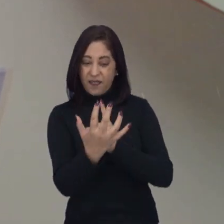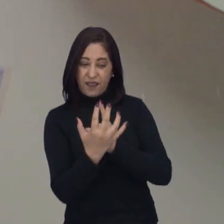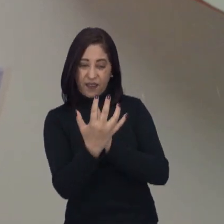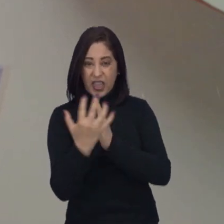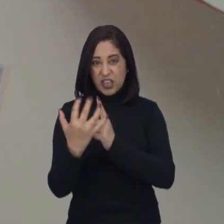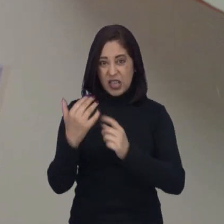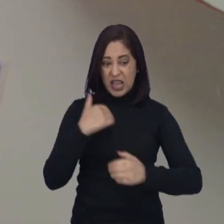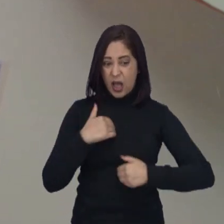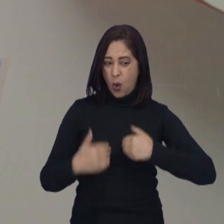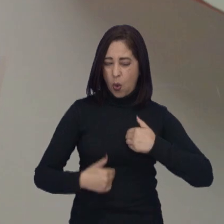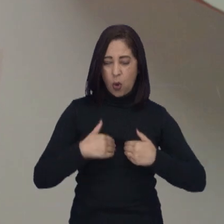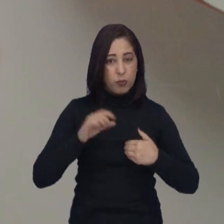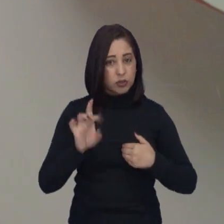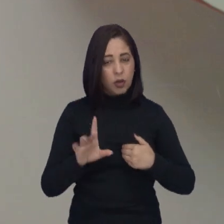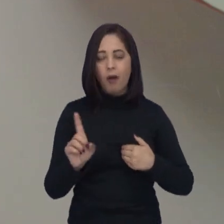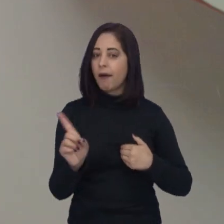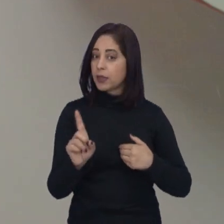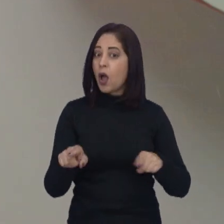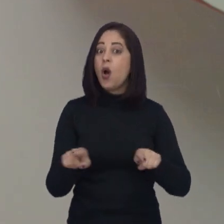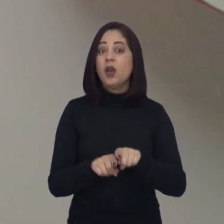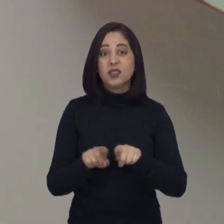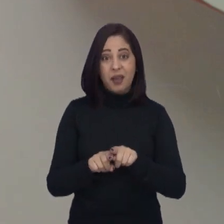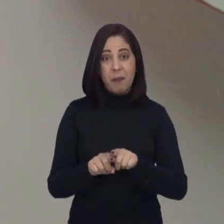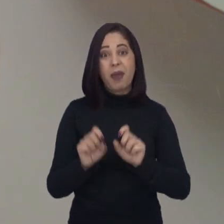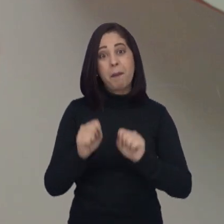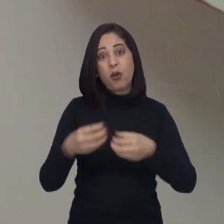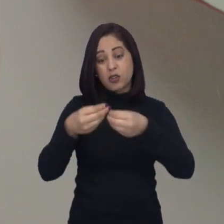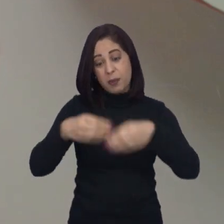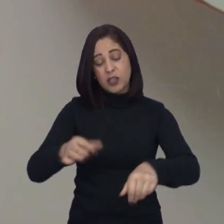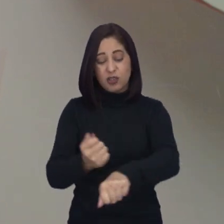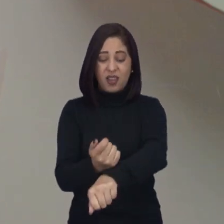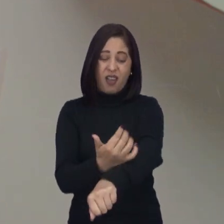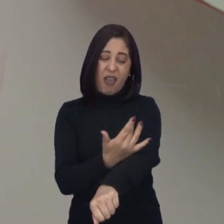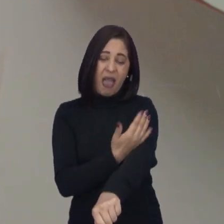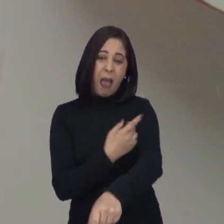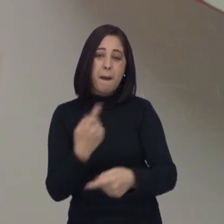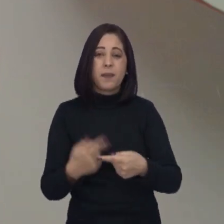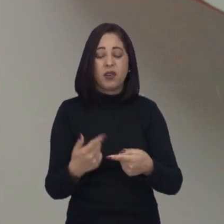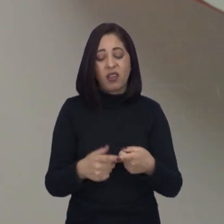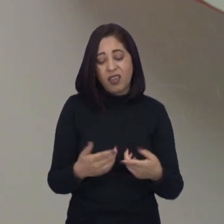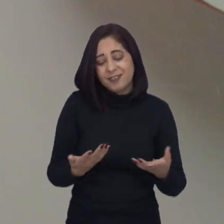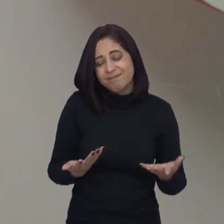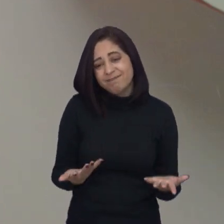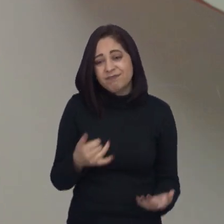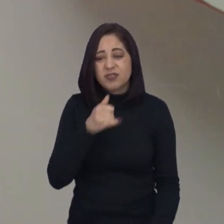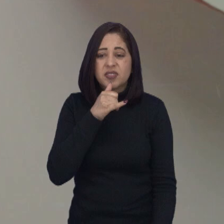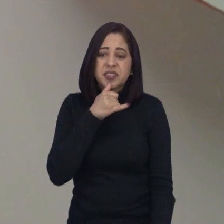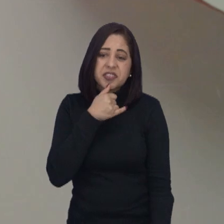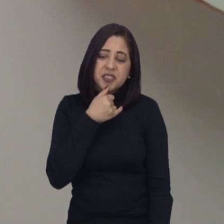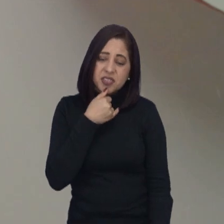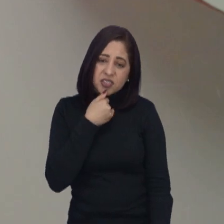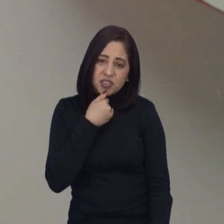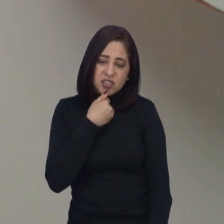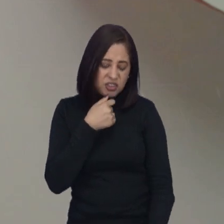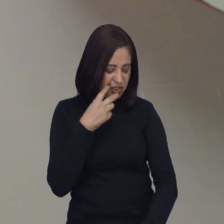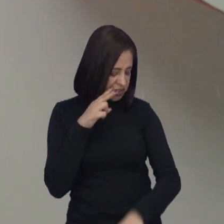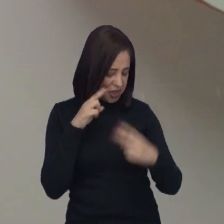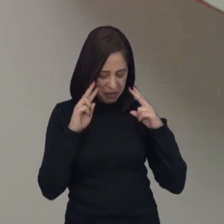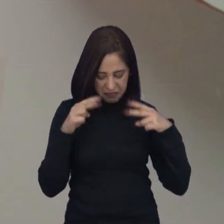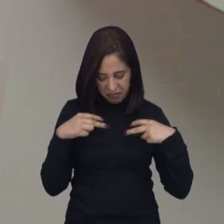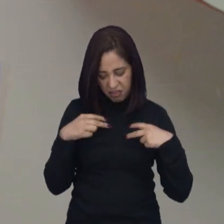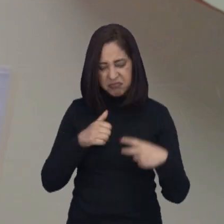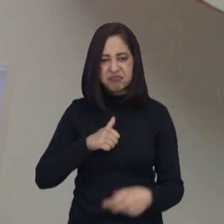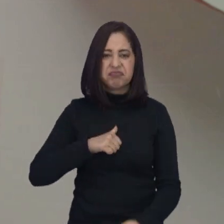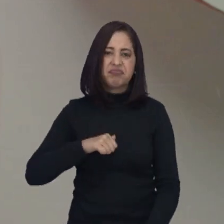ele também pode afetar a nossa saúde emocional, quando a gente fica um pouco tristes ou com autoestima